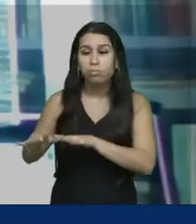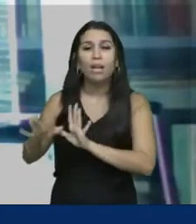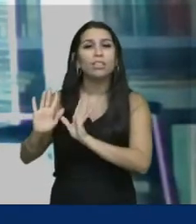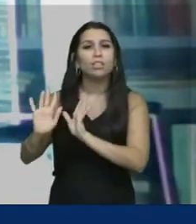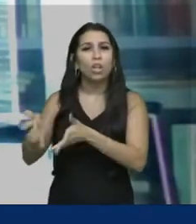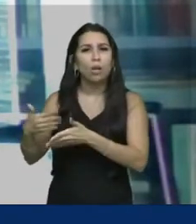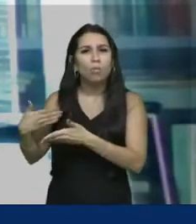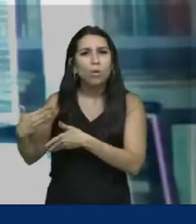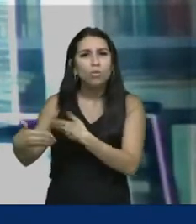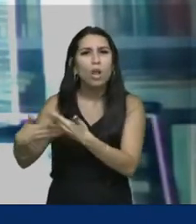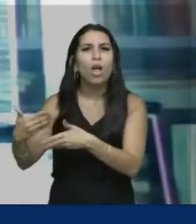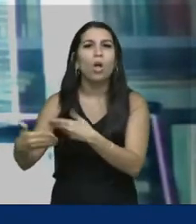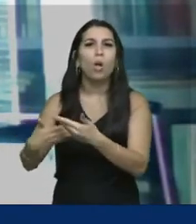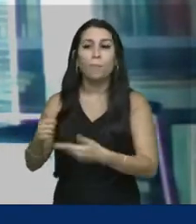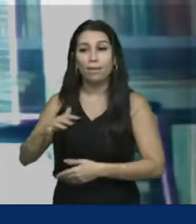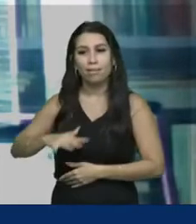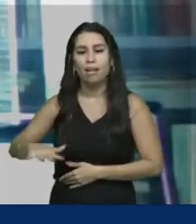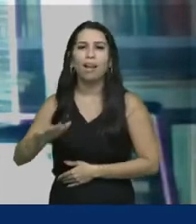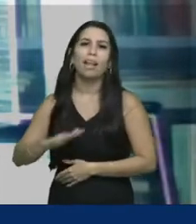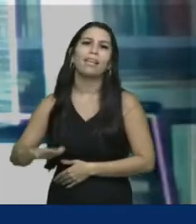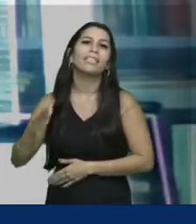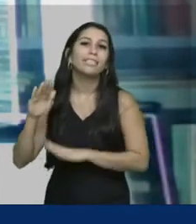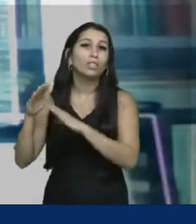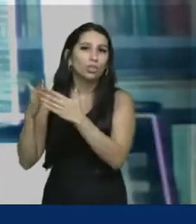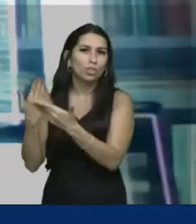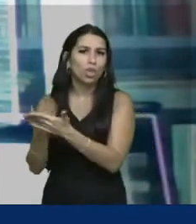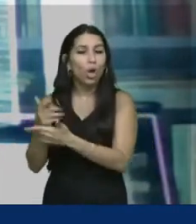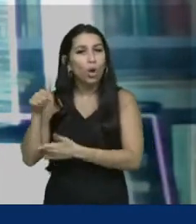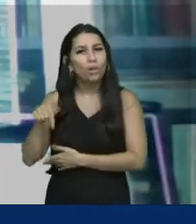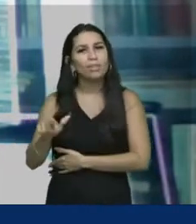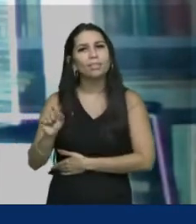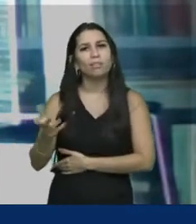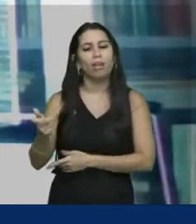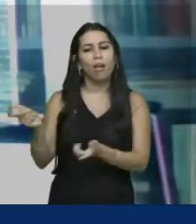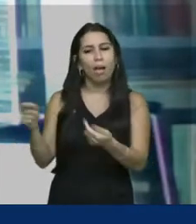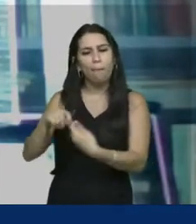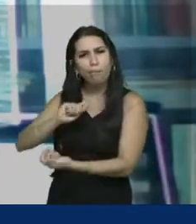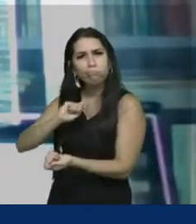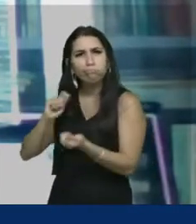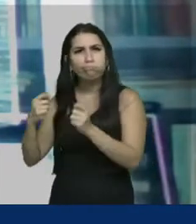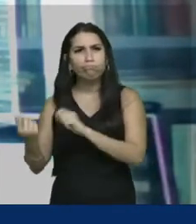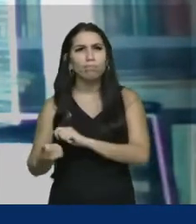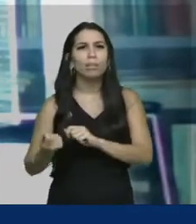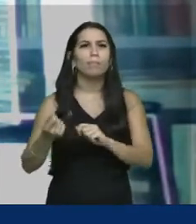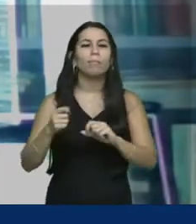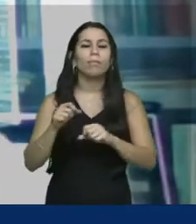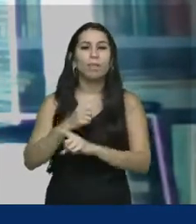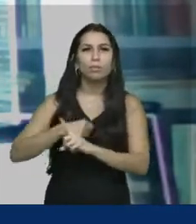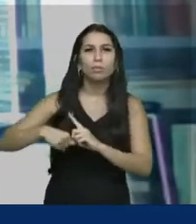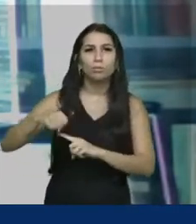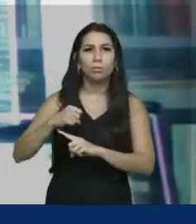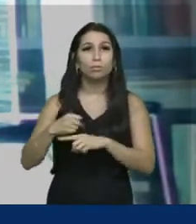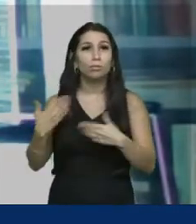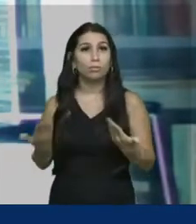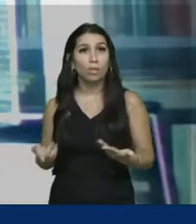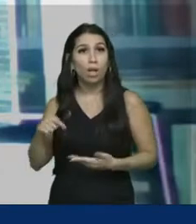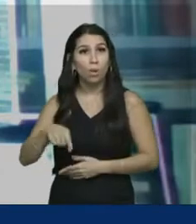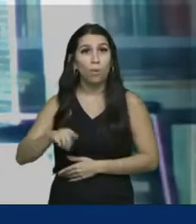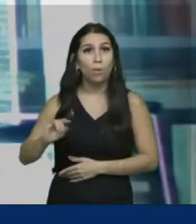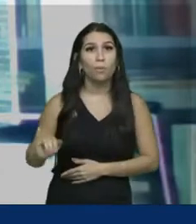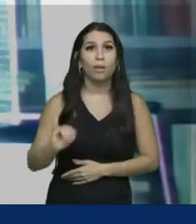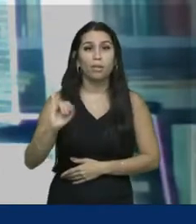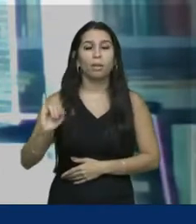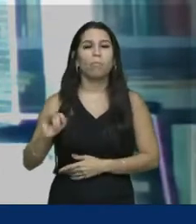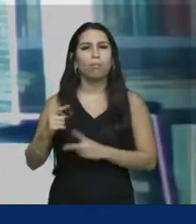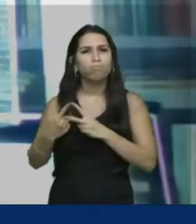começa nos bancos escolares. É uma forma de transformação da sociedade. Então, é importante a